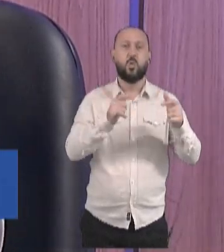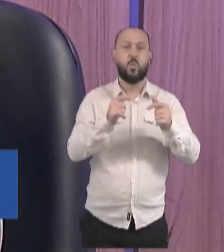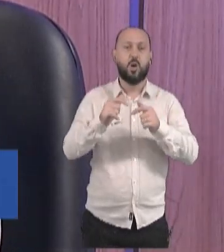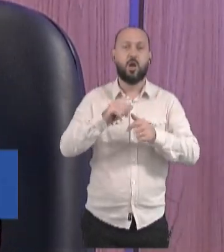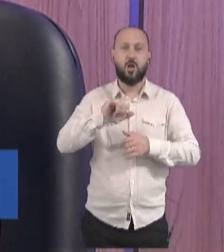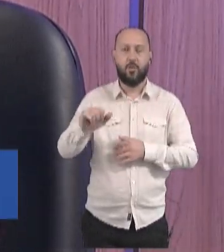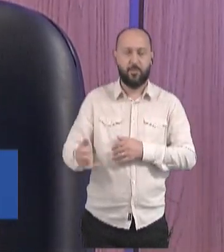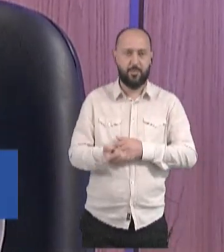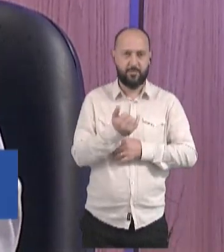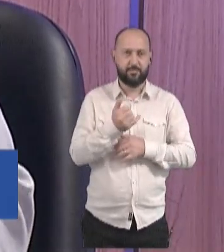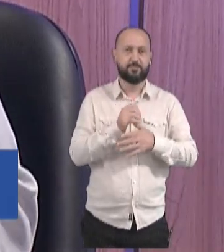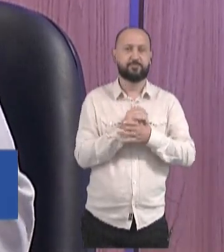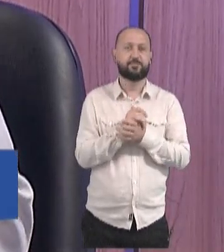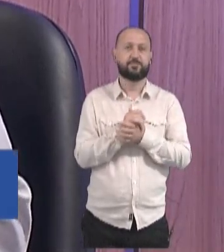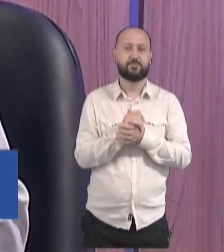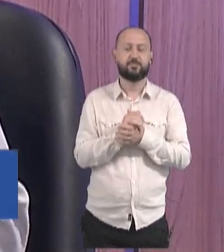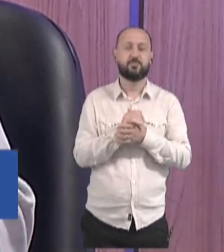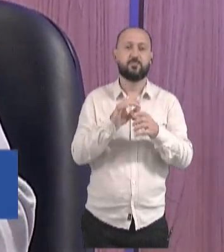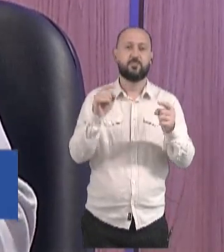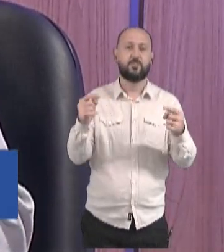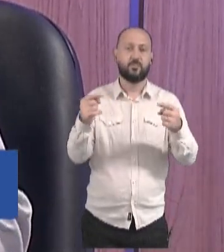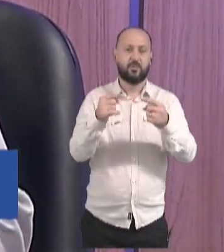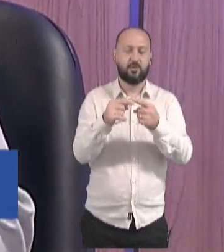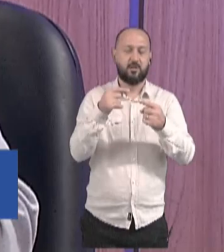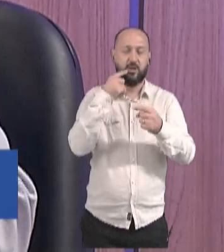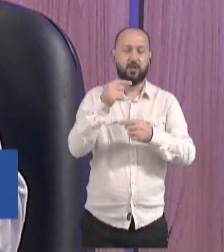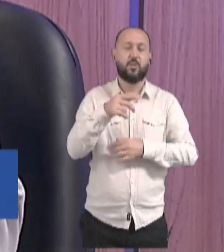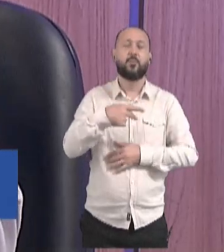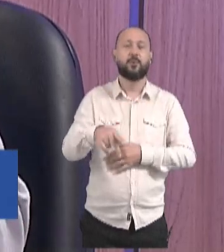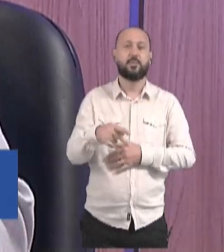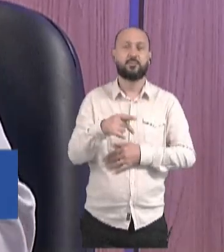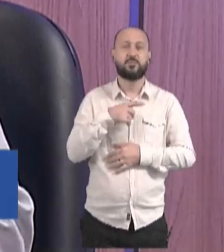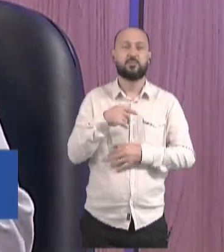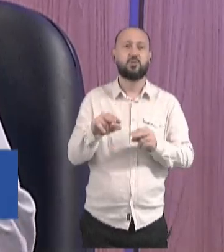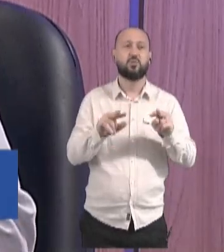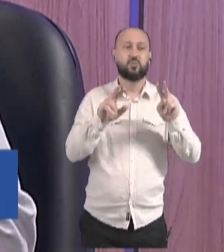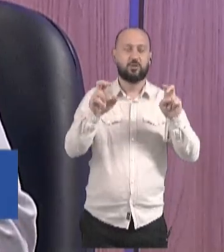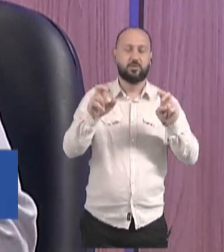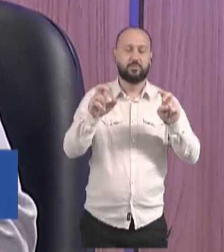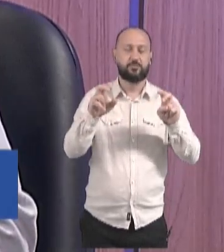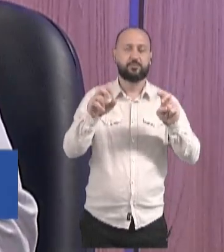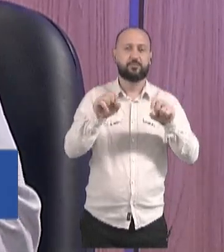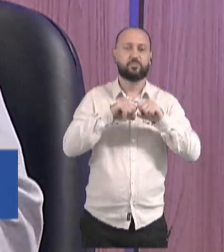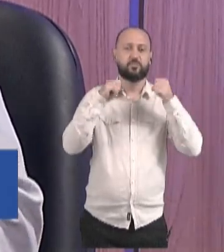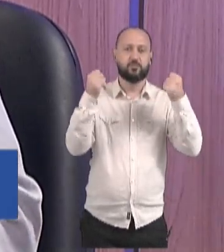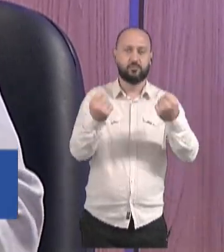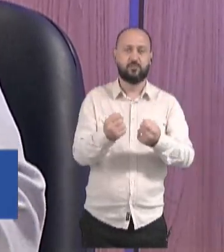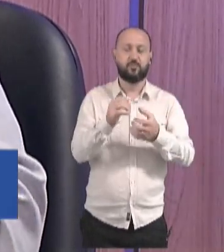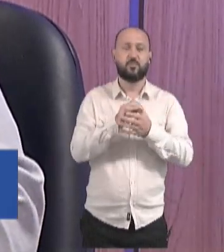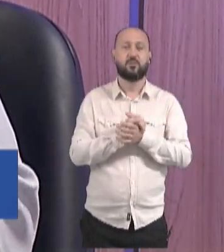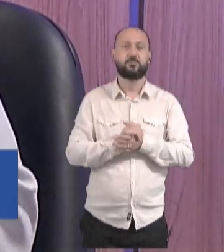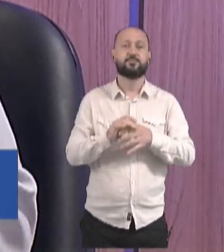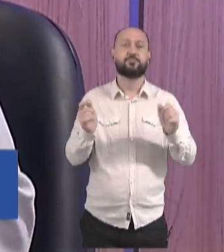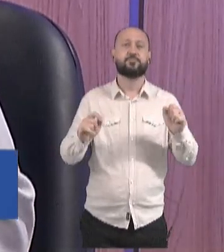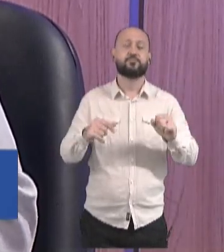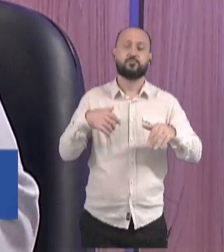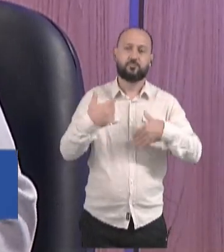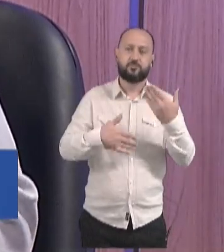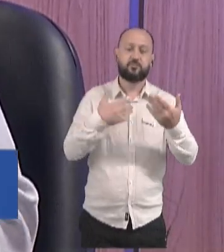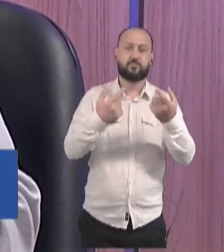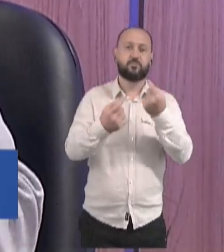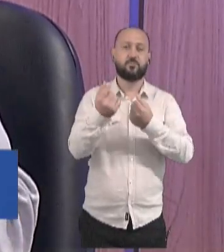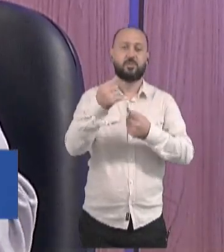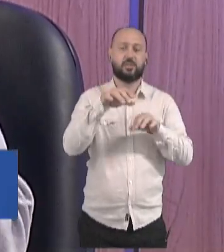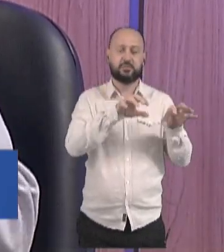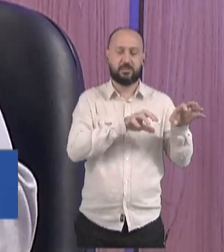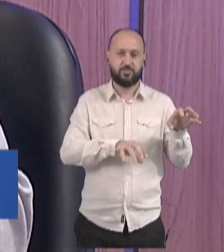das oportunidades, com relação à hidrovia do Rio Paraguai, tema do seminário de hoje, o potencial desenvolvimento